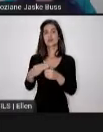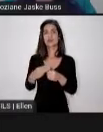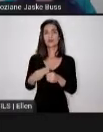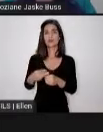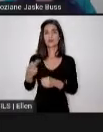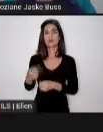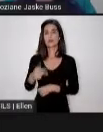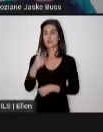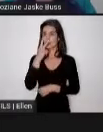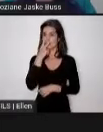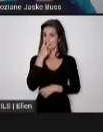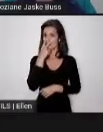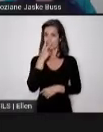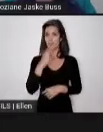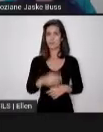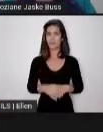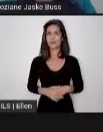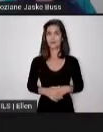Então,